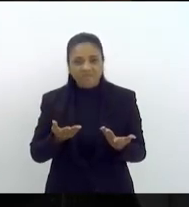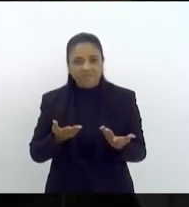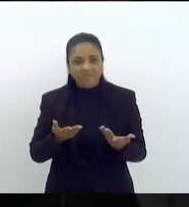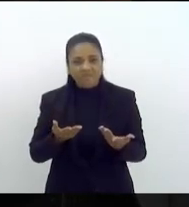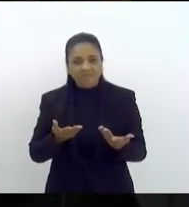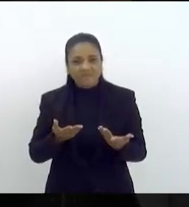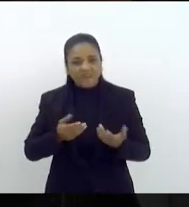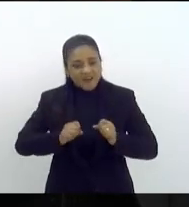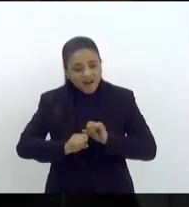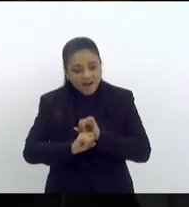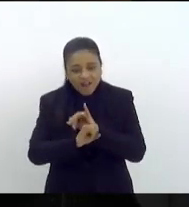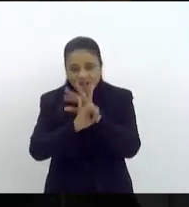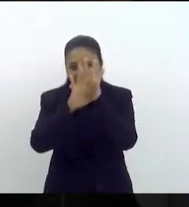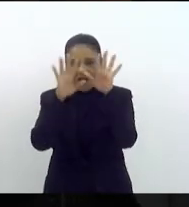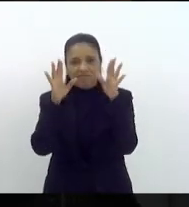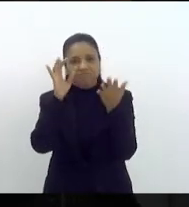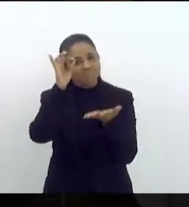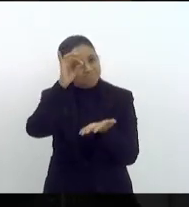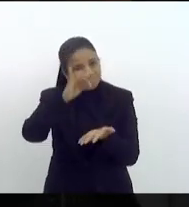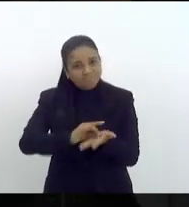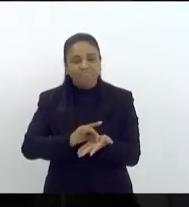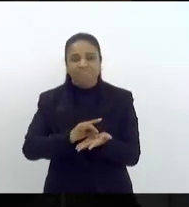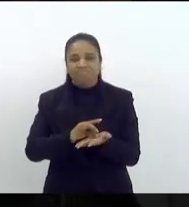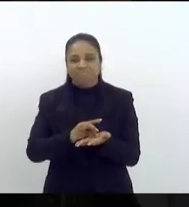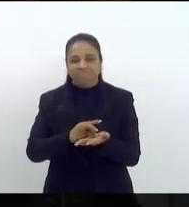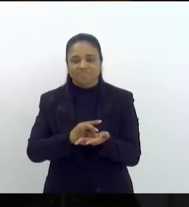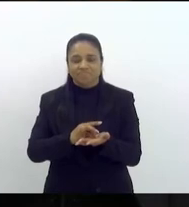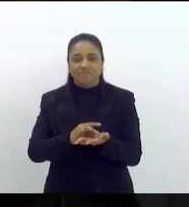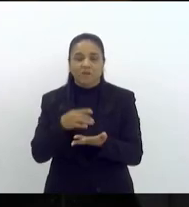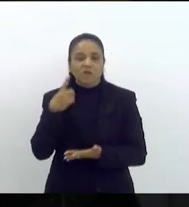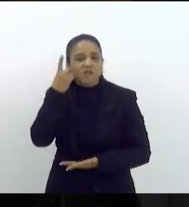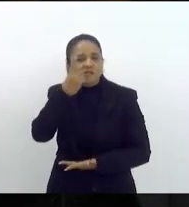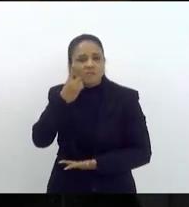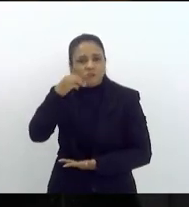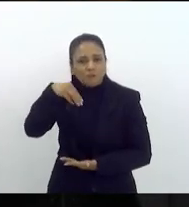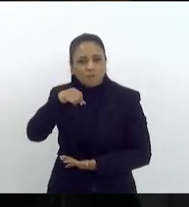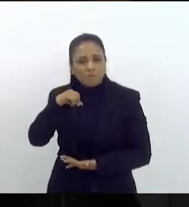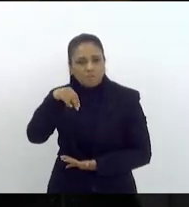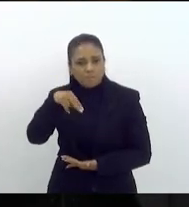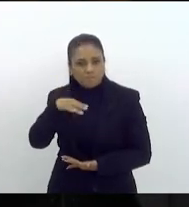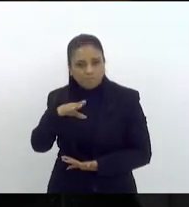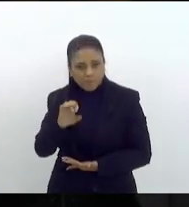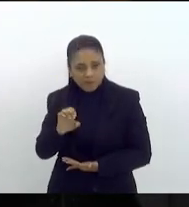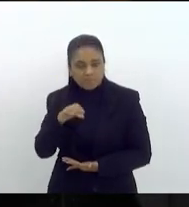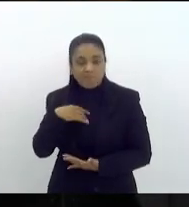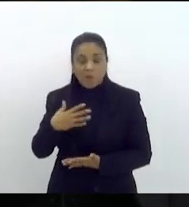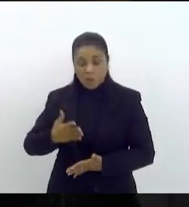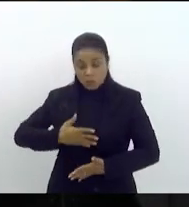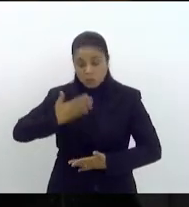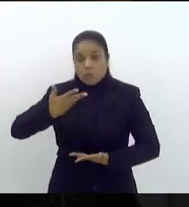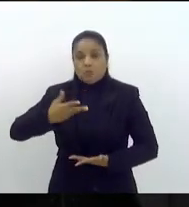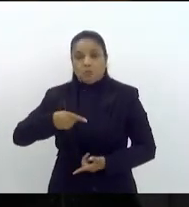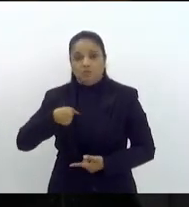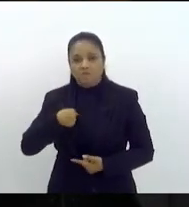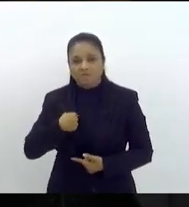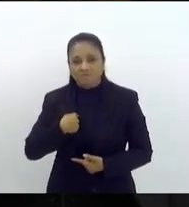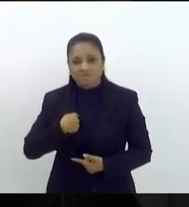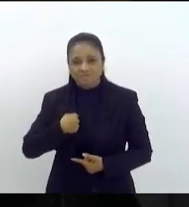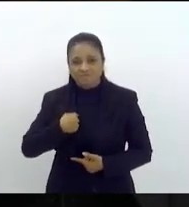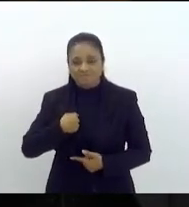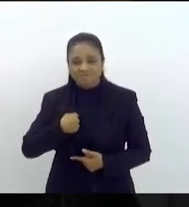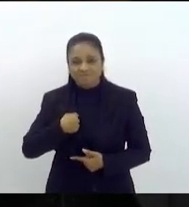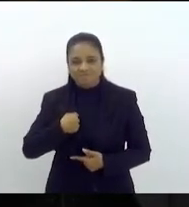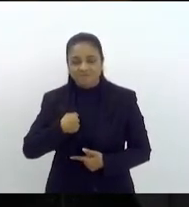Claro deputado Carlos Mickey eu fiquei surpreso não